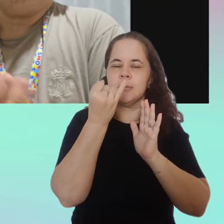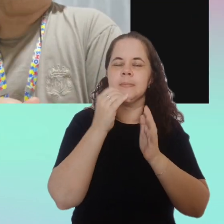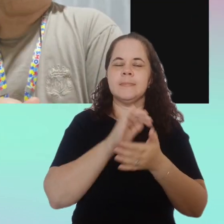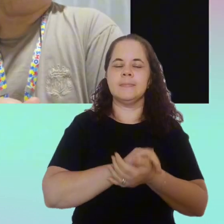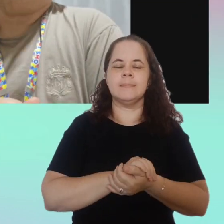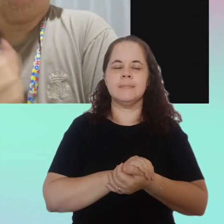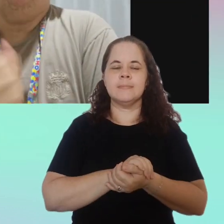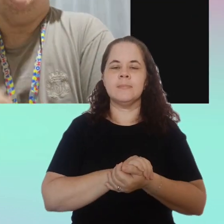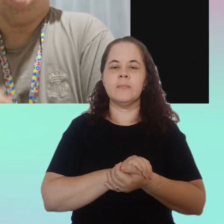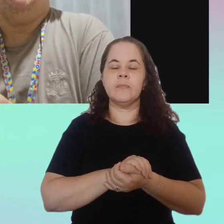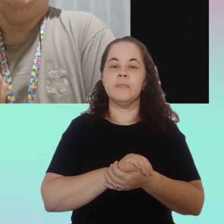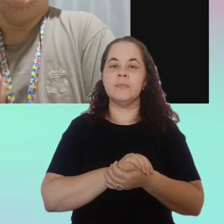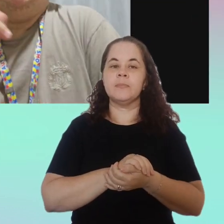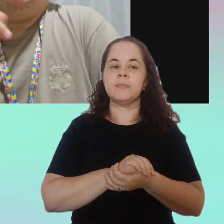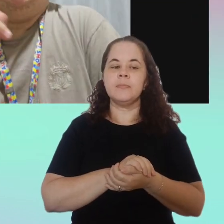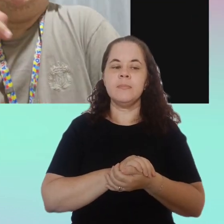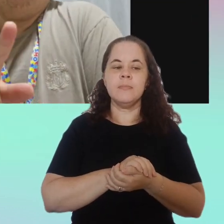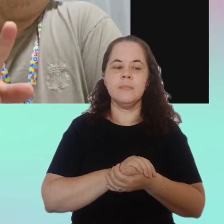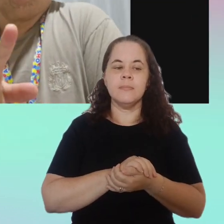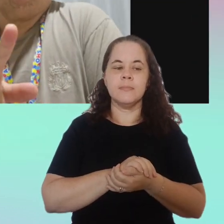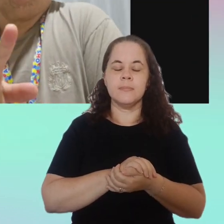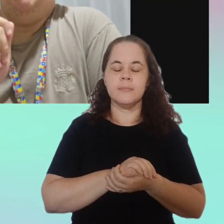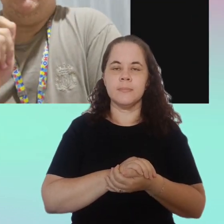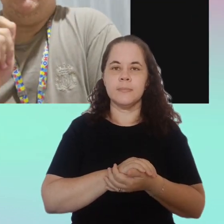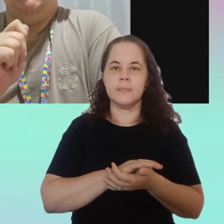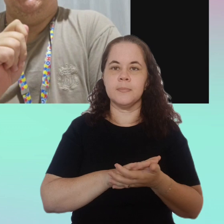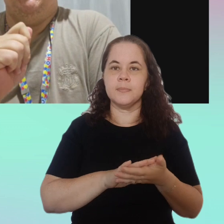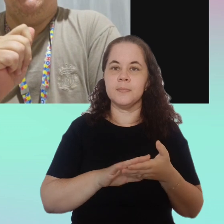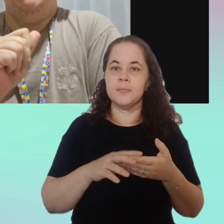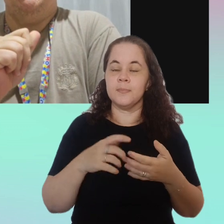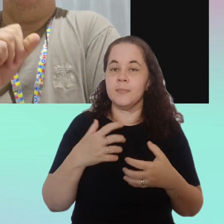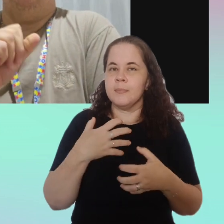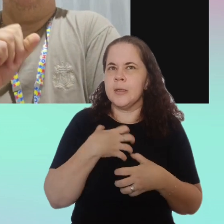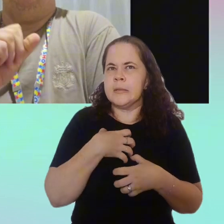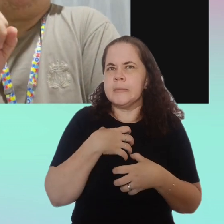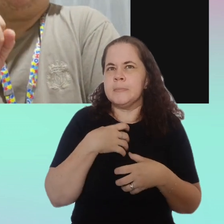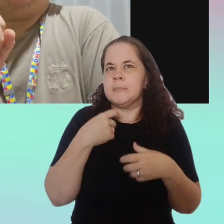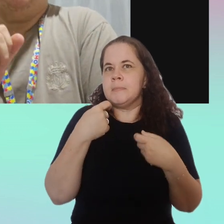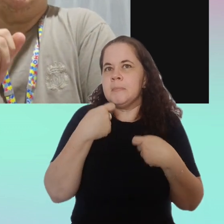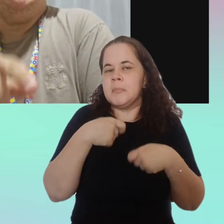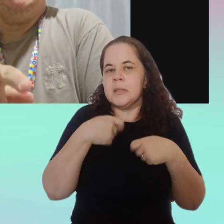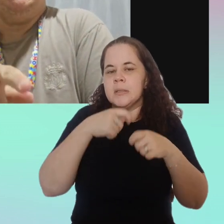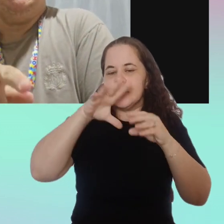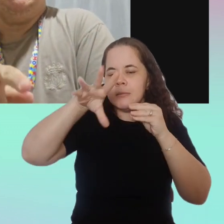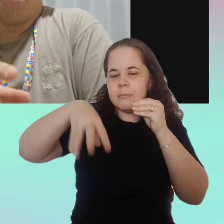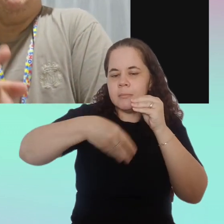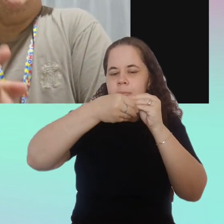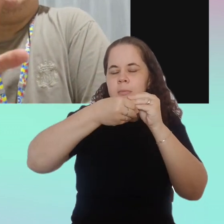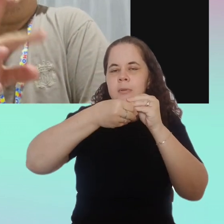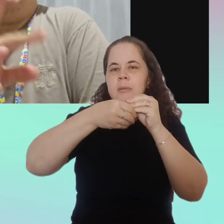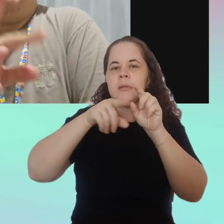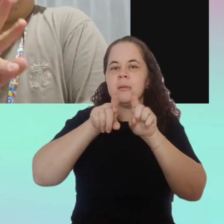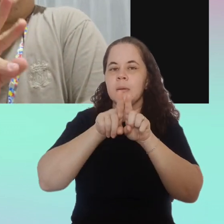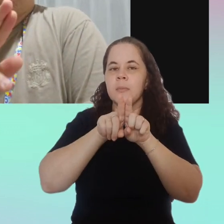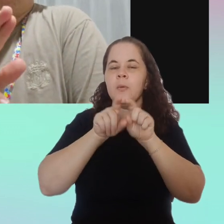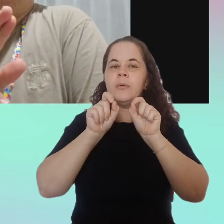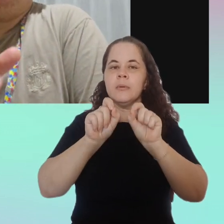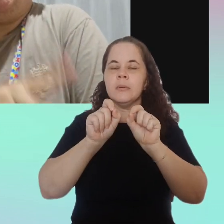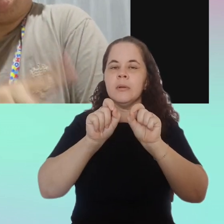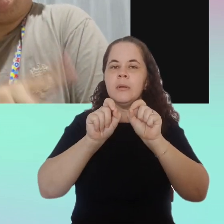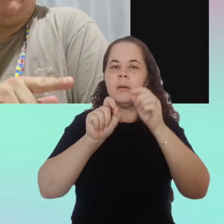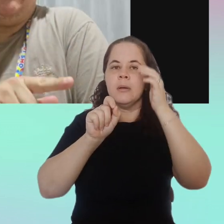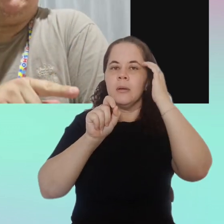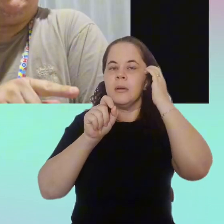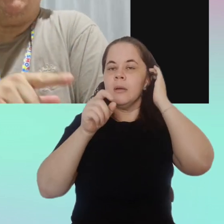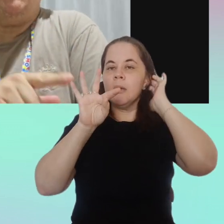estar, né? Então, valorize muito ele. Eu acho que a gente também tinha que fazer um acréscimo aqui, Axel, da participação